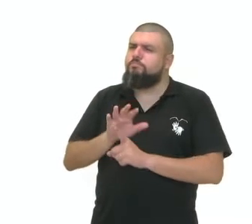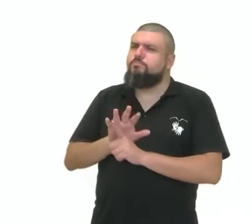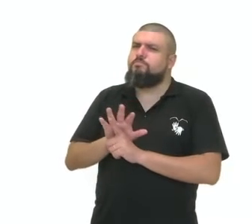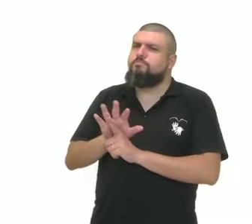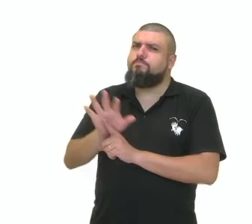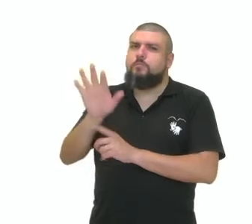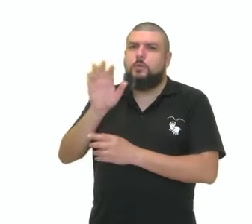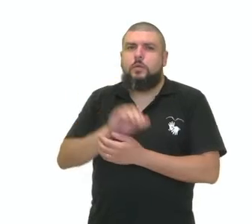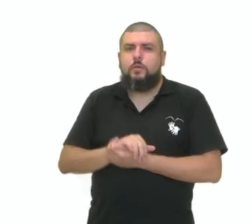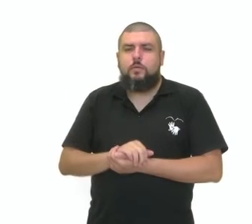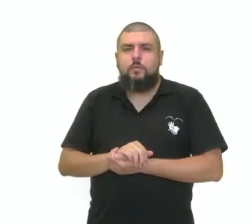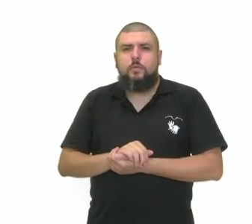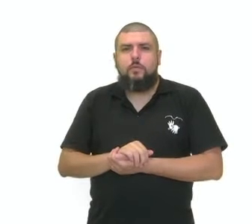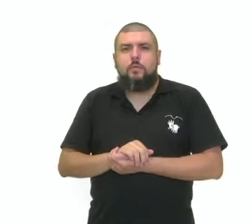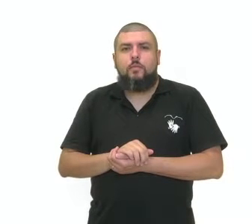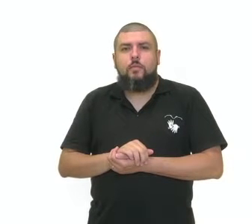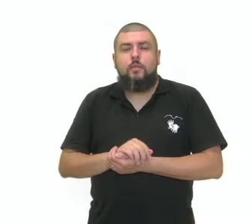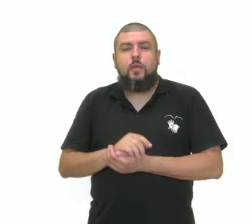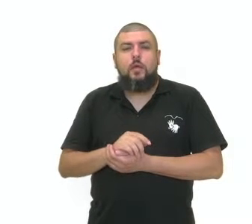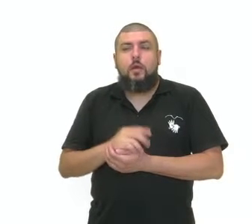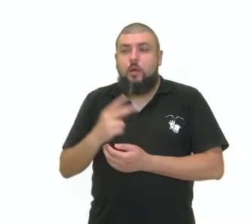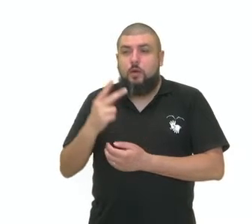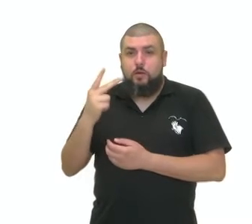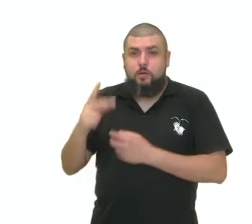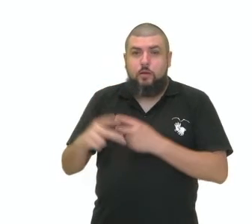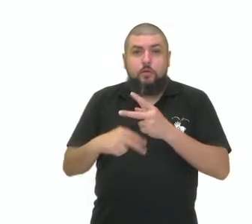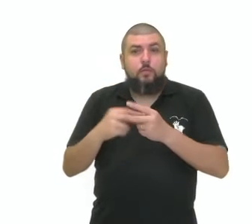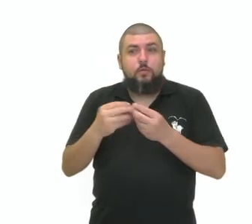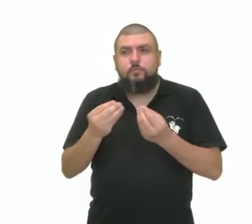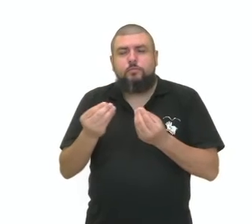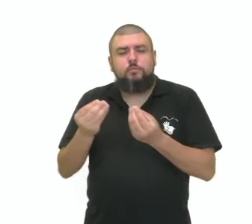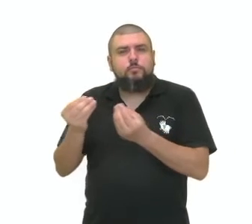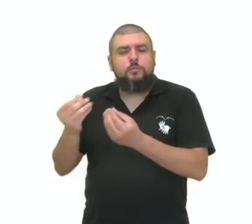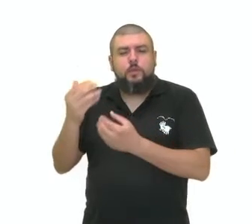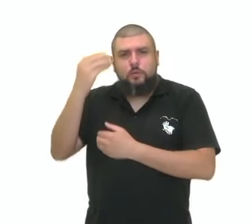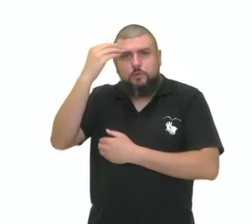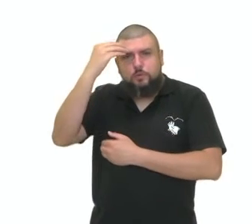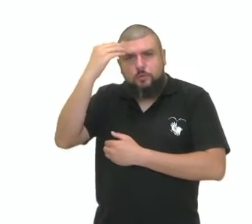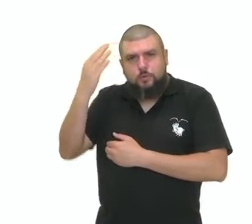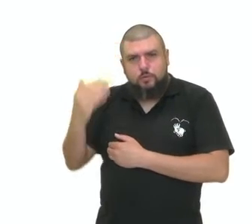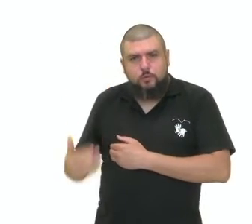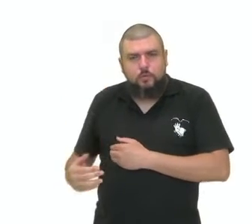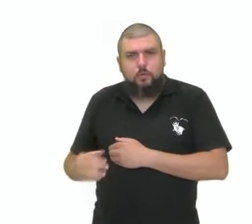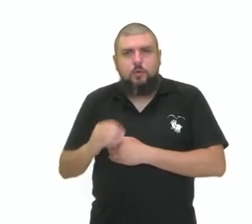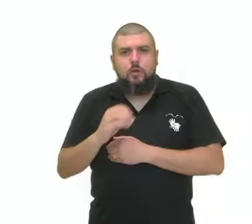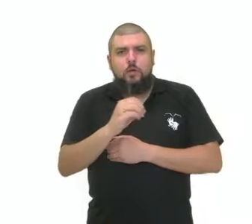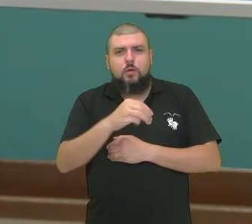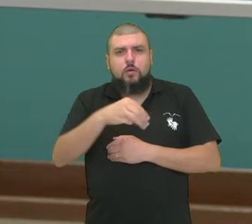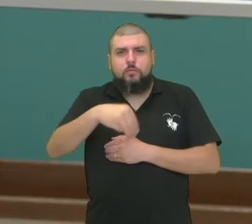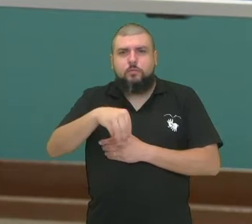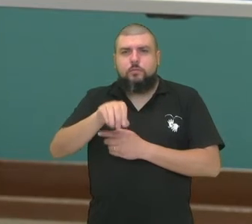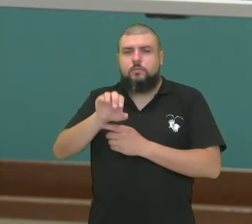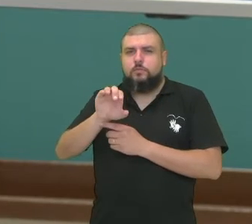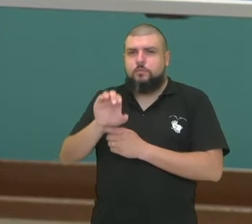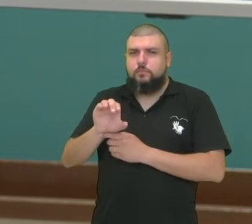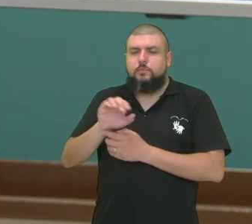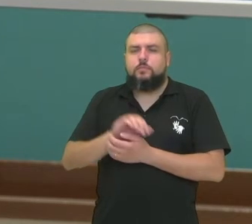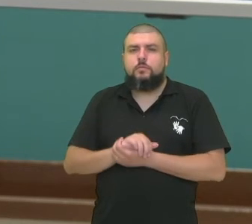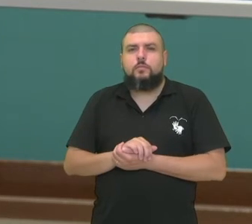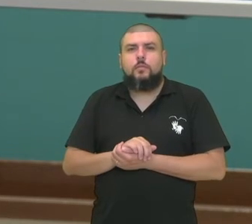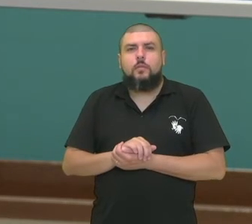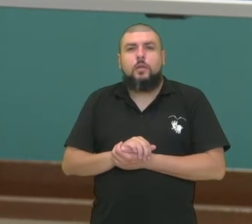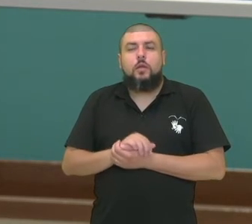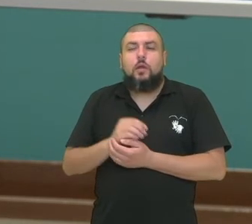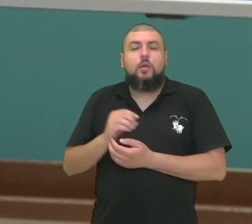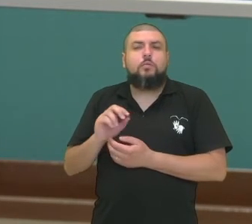Recebeu a Ordem do Mérito Cultural, que é uma ordem honorífica dada a personalidades brasileiras e estrangeiras, como forma